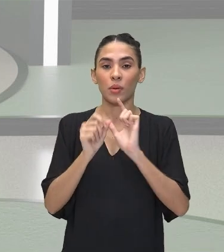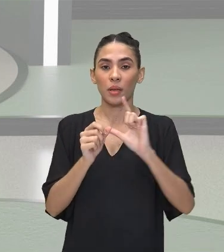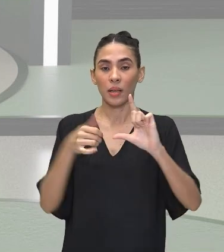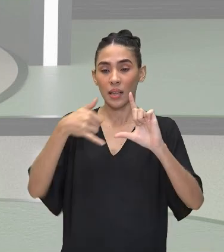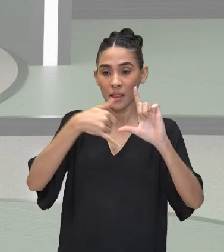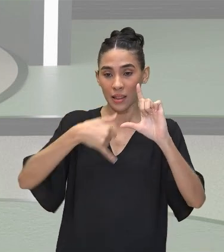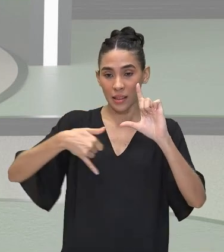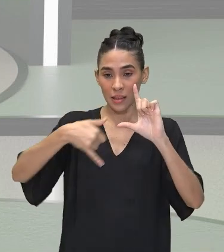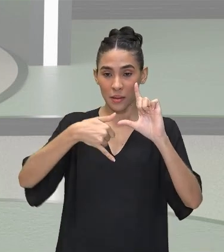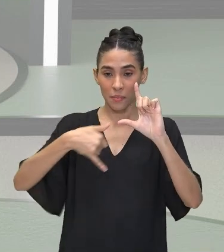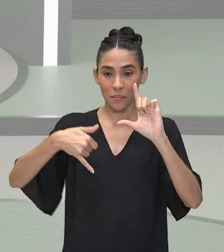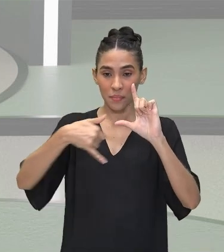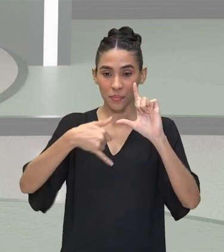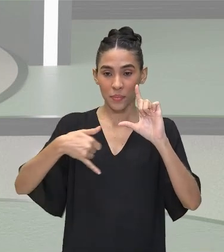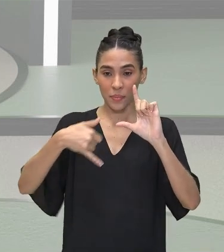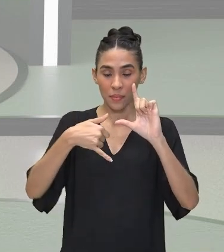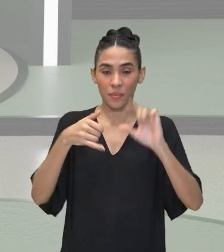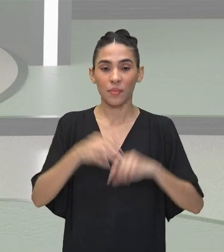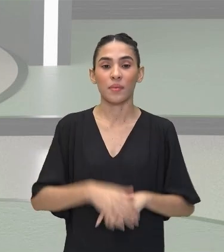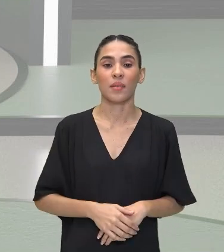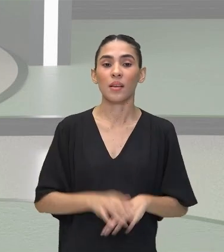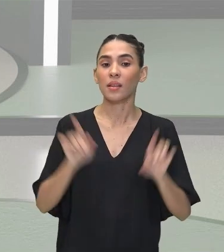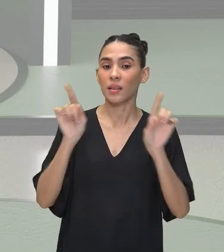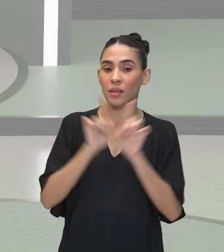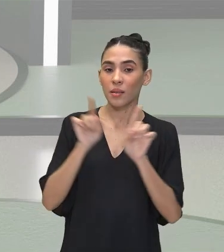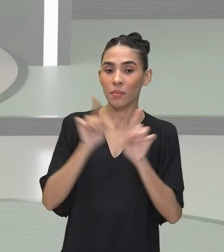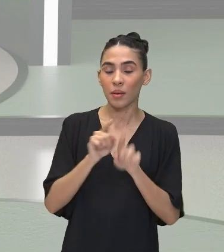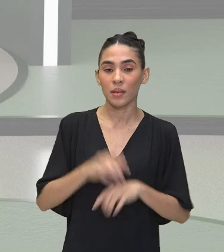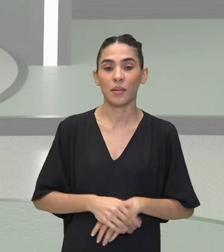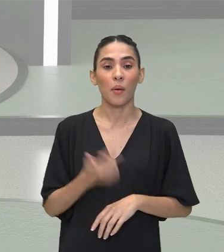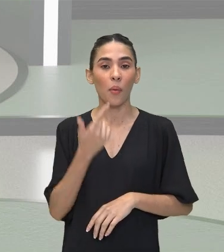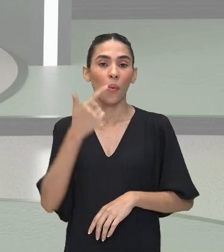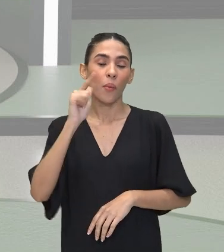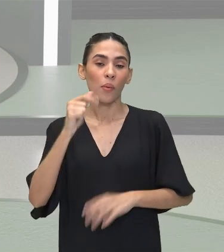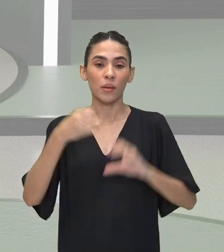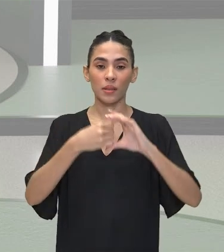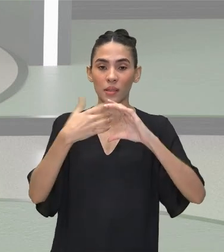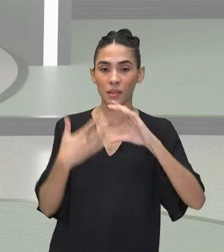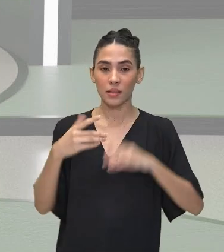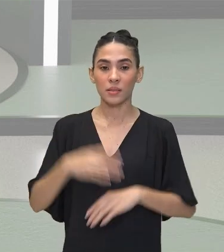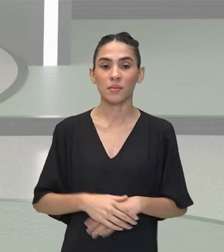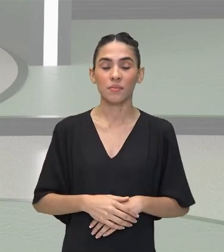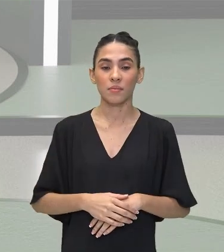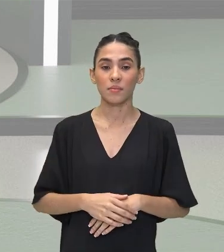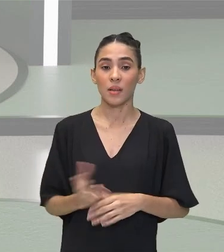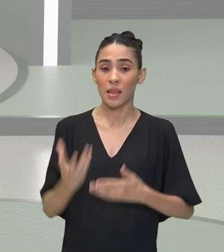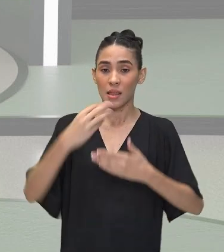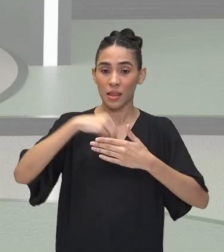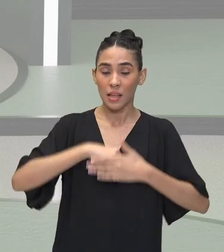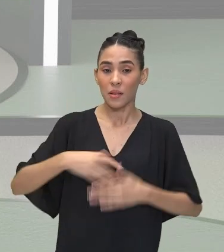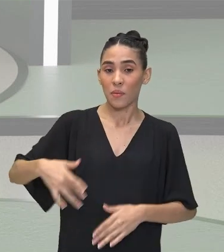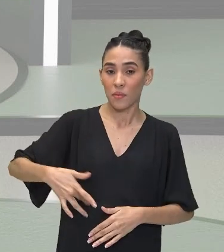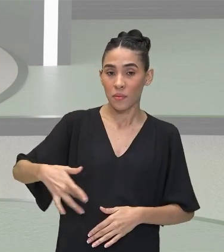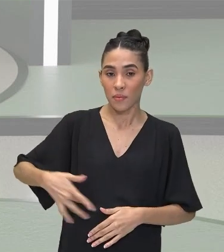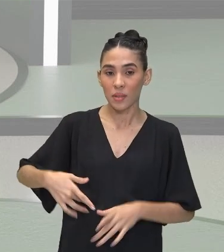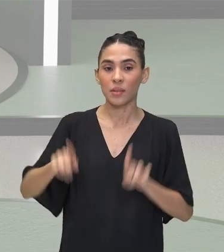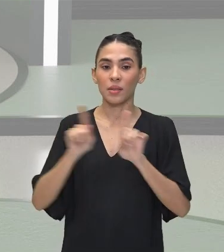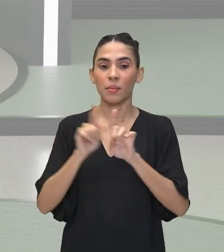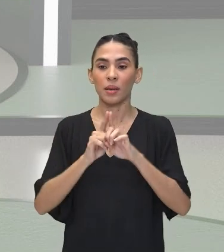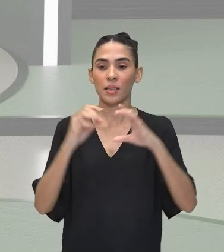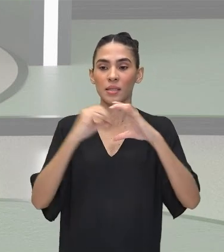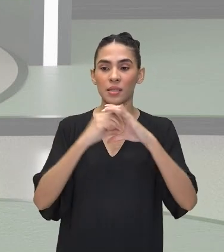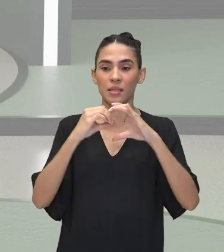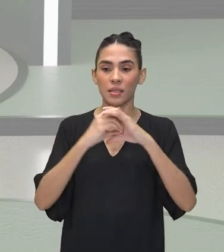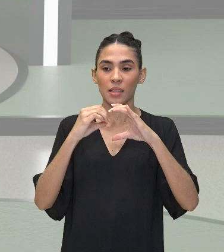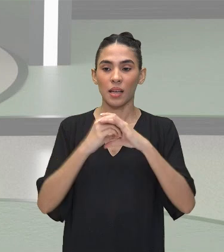lipídios. Além dessas características, as outras características é que elas são armazenadas no fígado e nas células